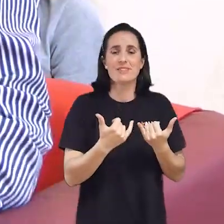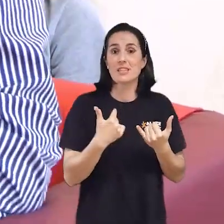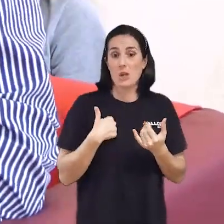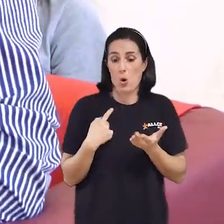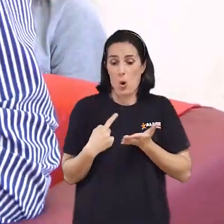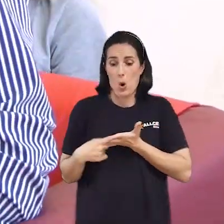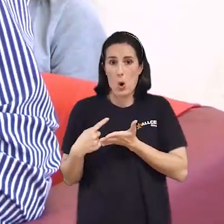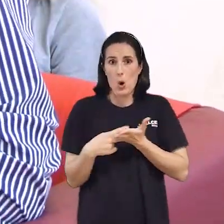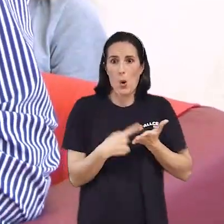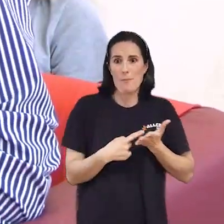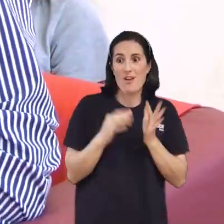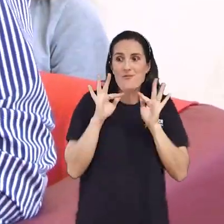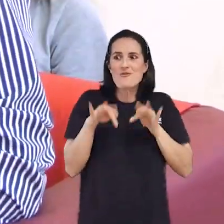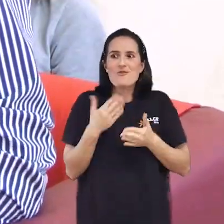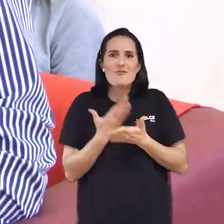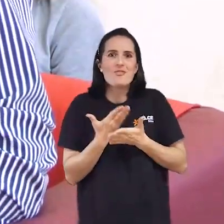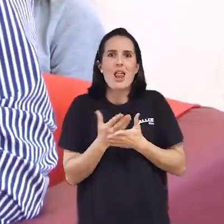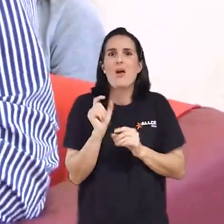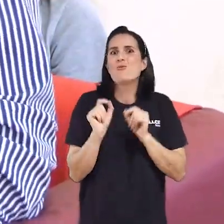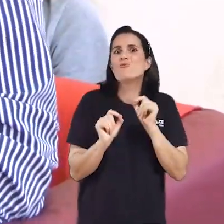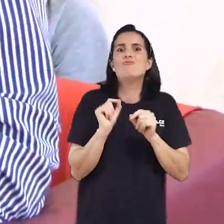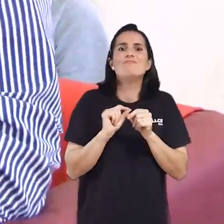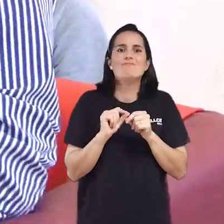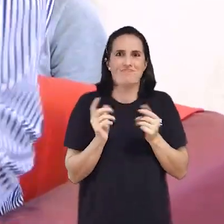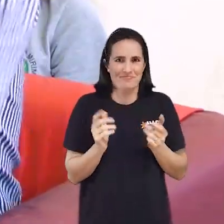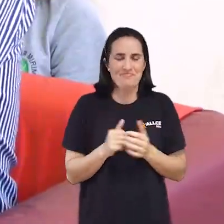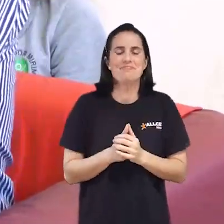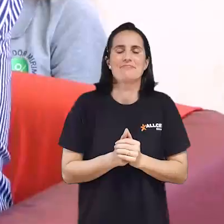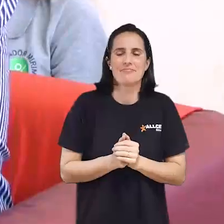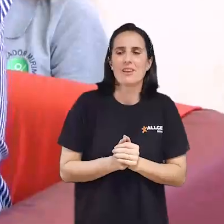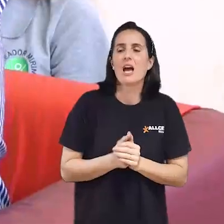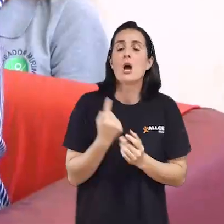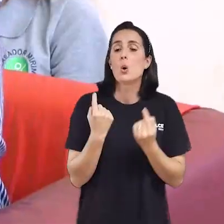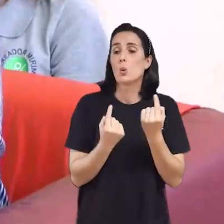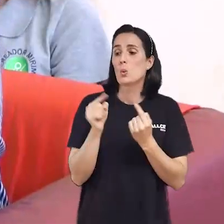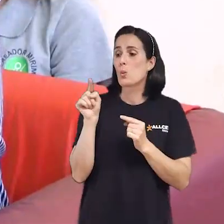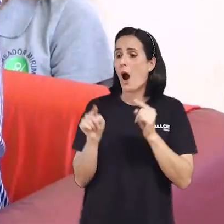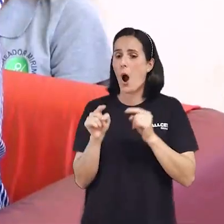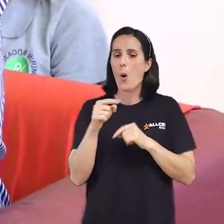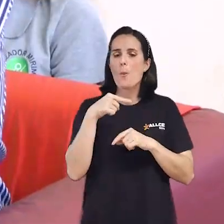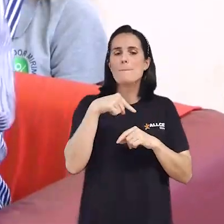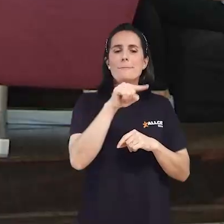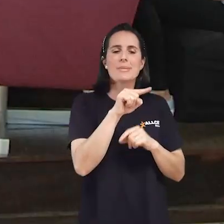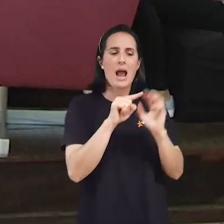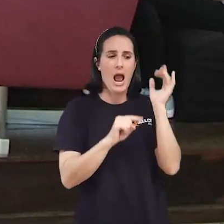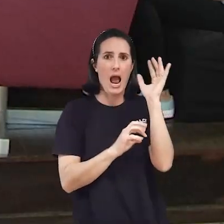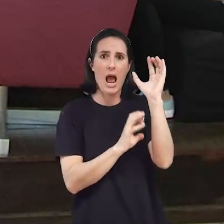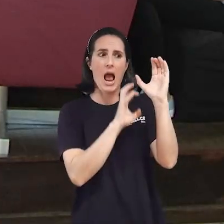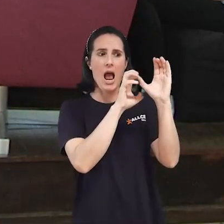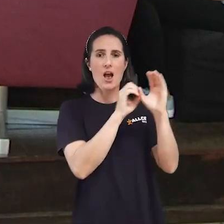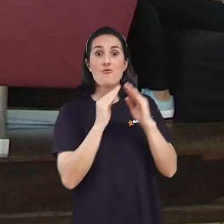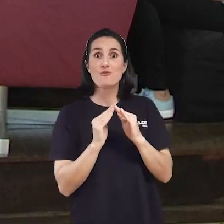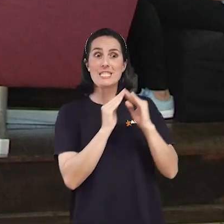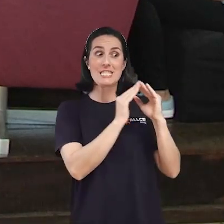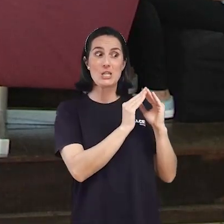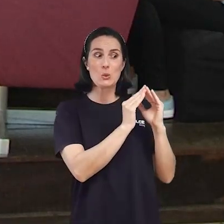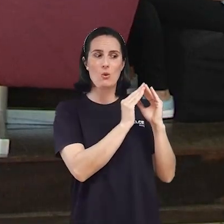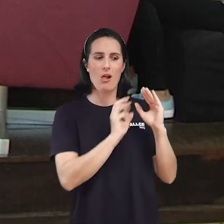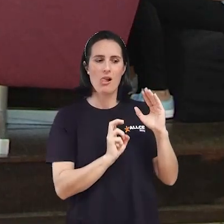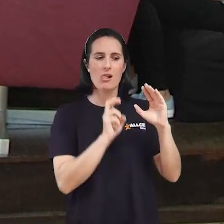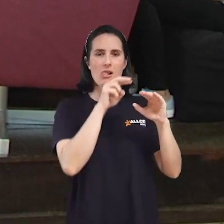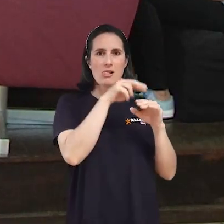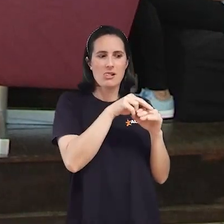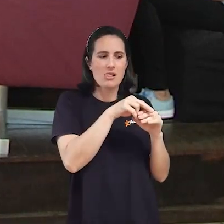traves. Né? Então nós organizávamos a saída da escola. Né? Quem